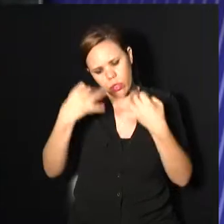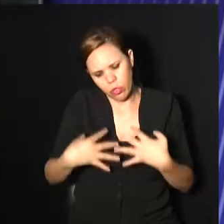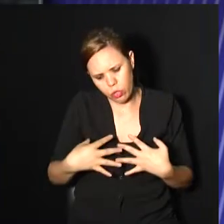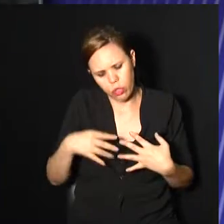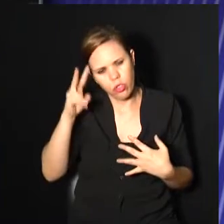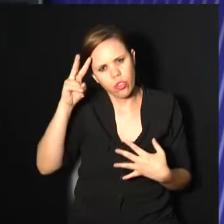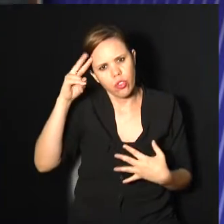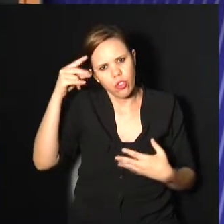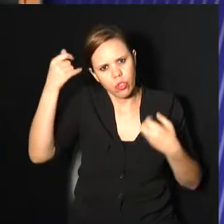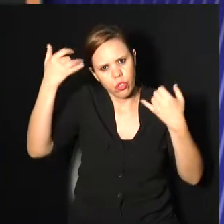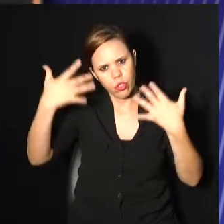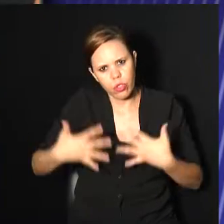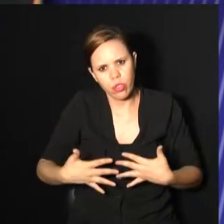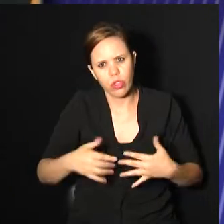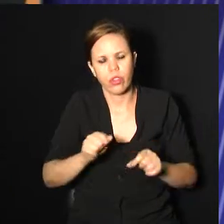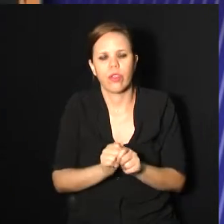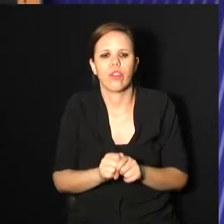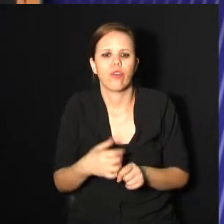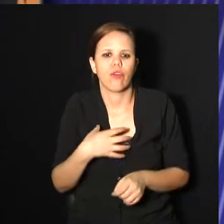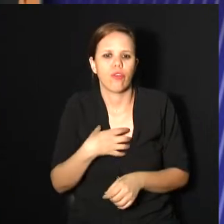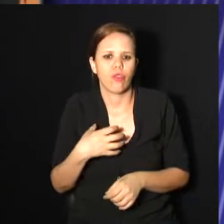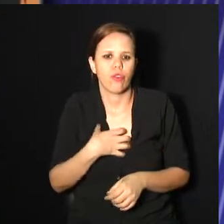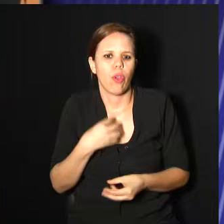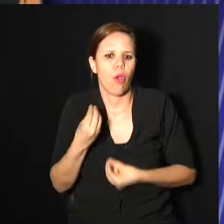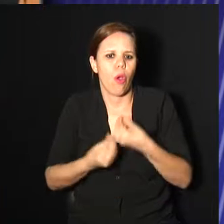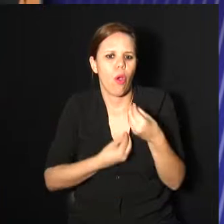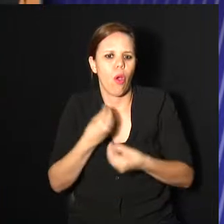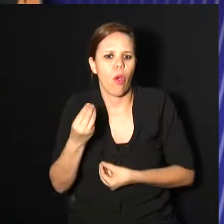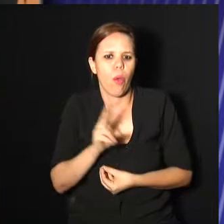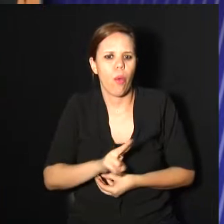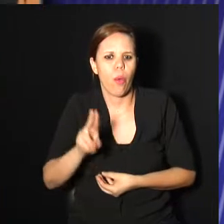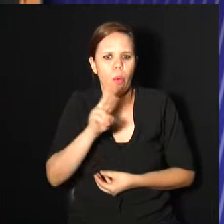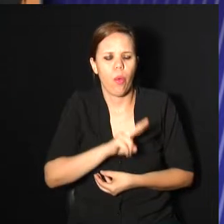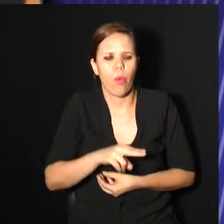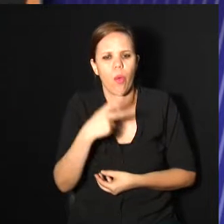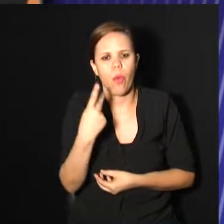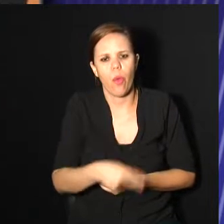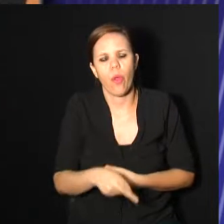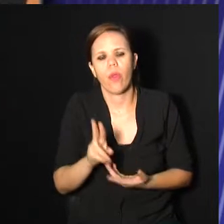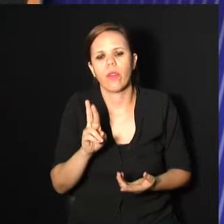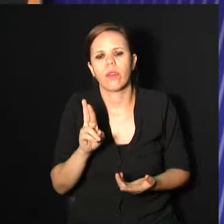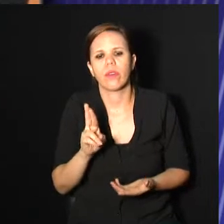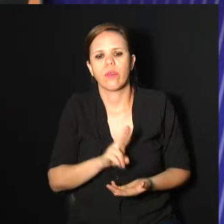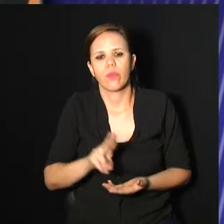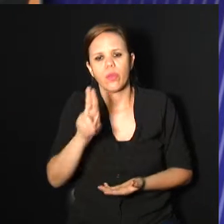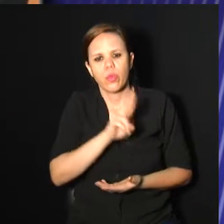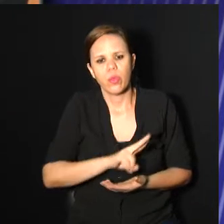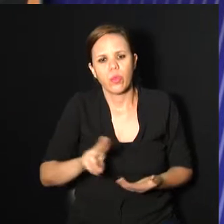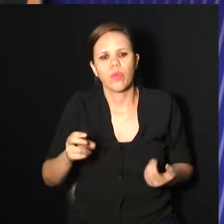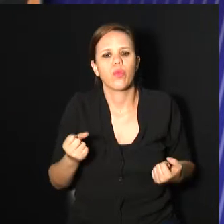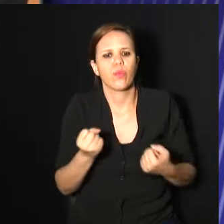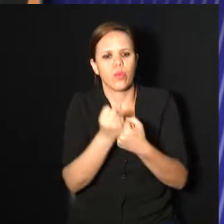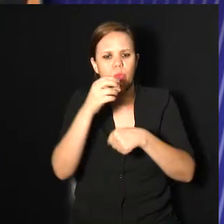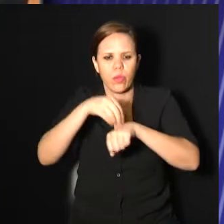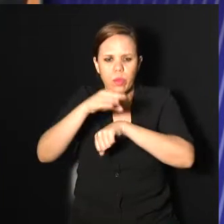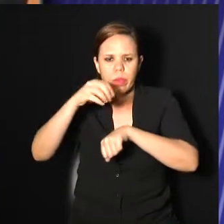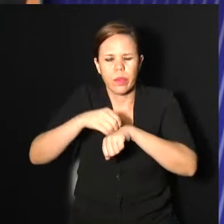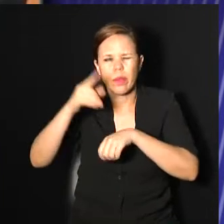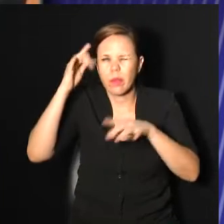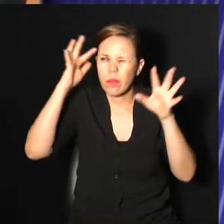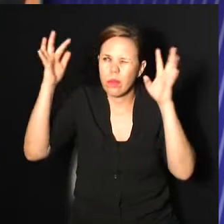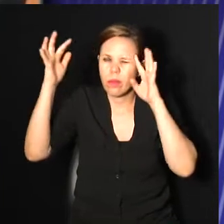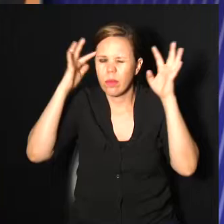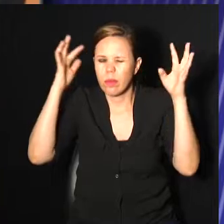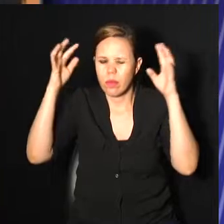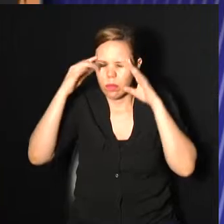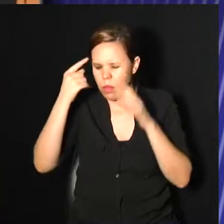me conquistou pela forma como ela utiliza esse recurso para transmitir pensamentos,